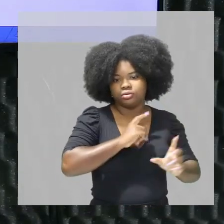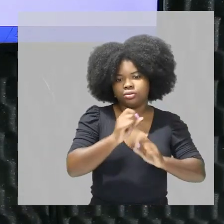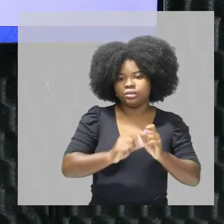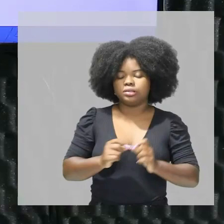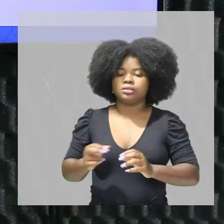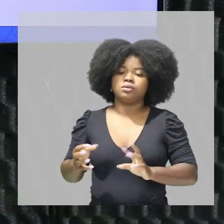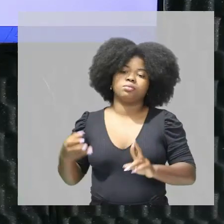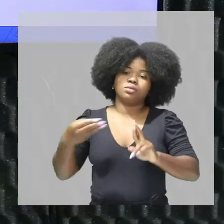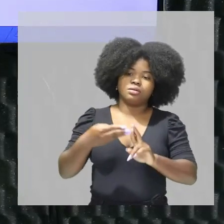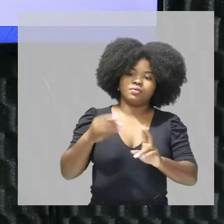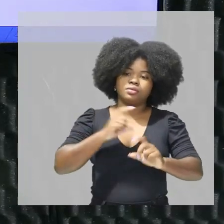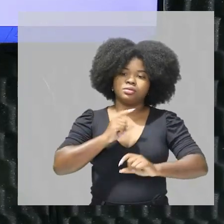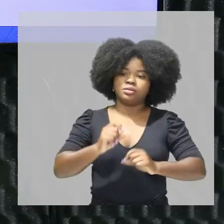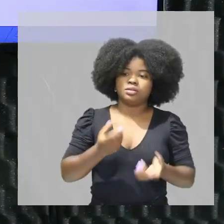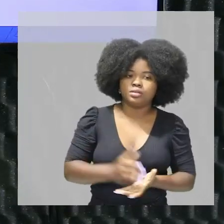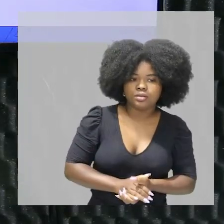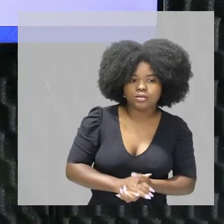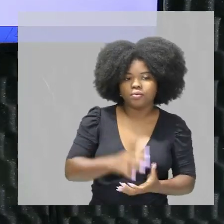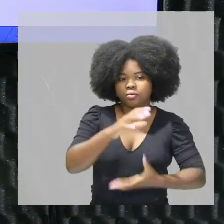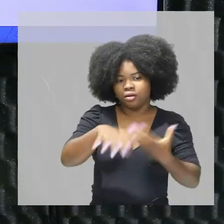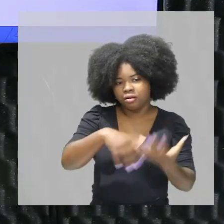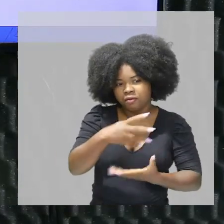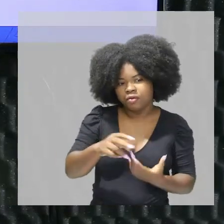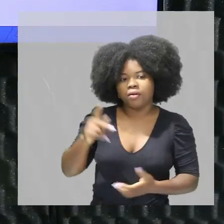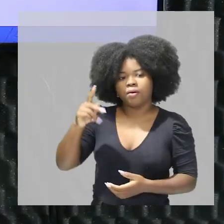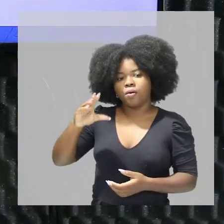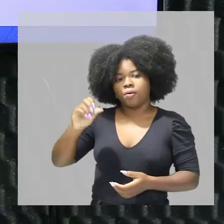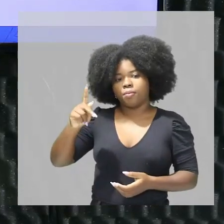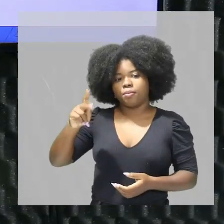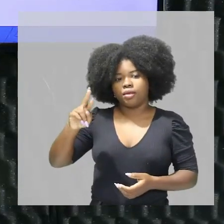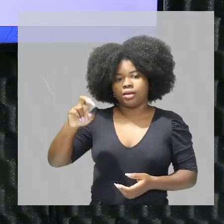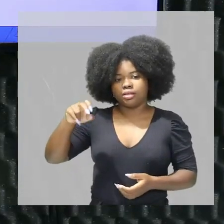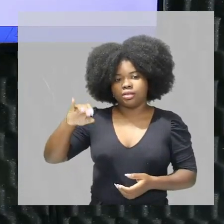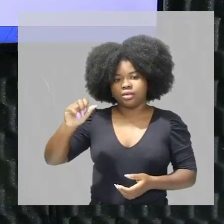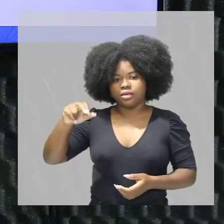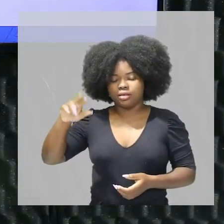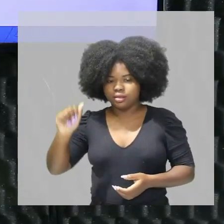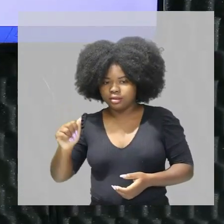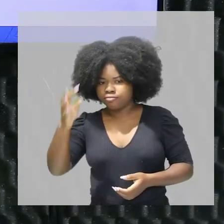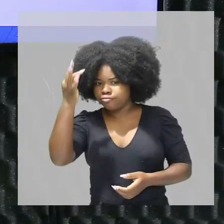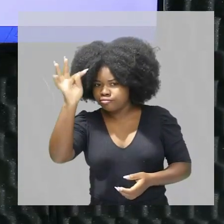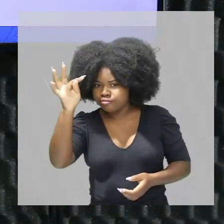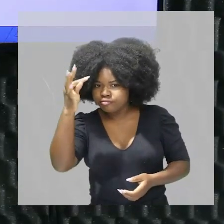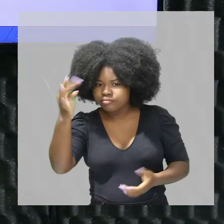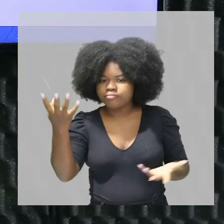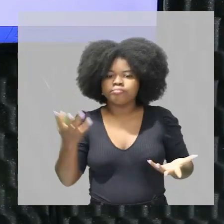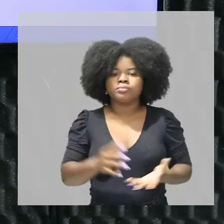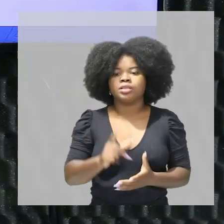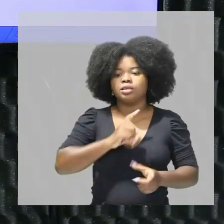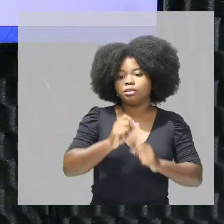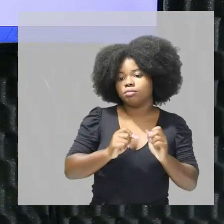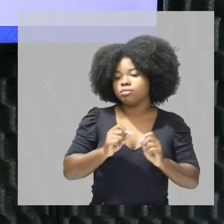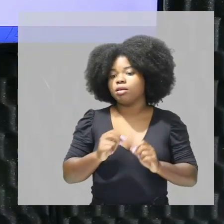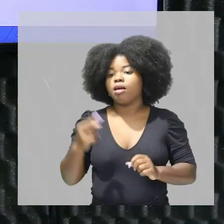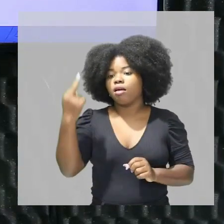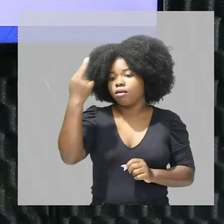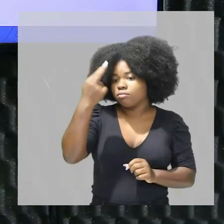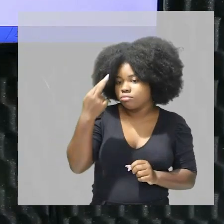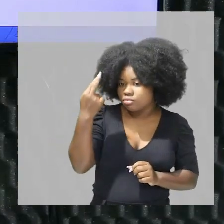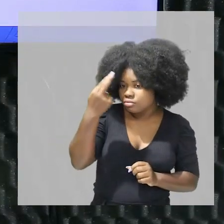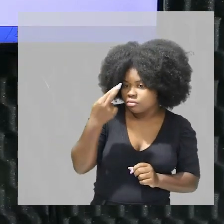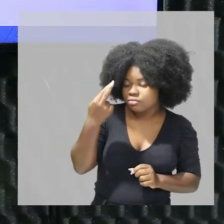copernicana na filosofia nele confrontos duas posições filosóficas então nós temos aqui ó racionalismo